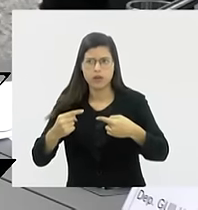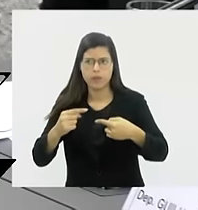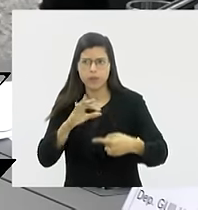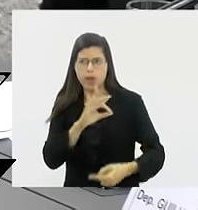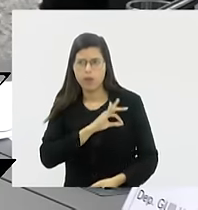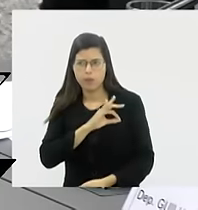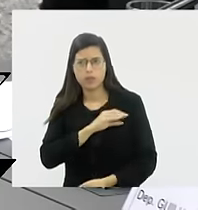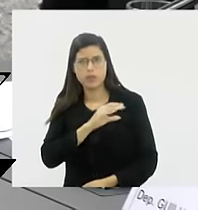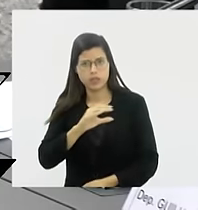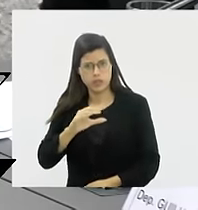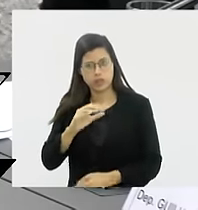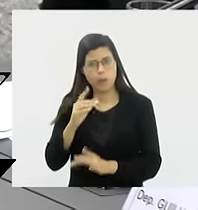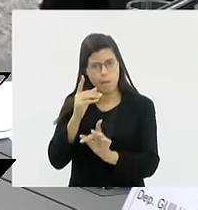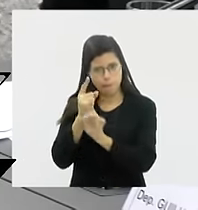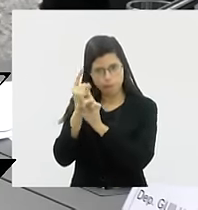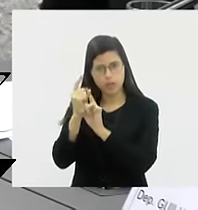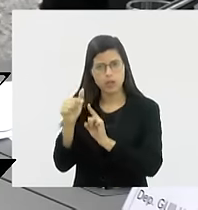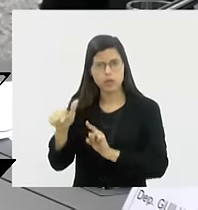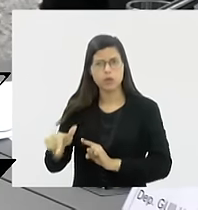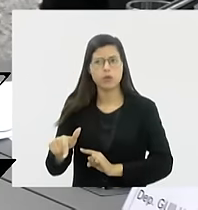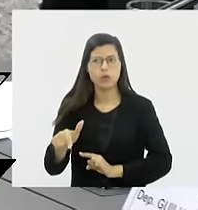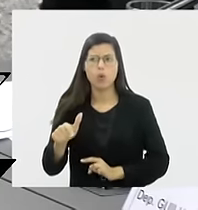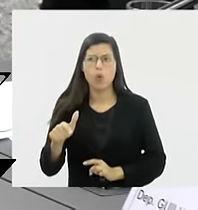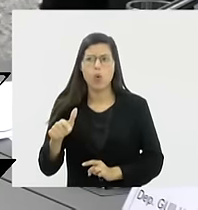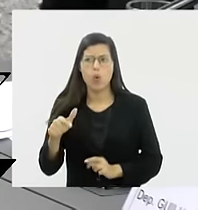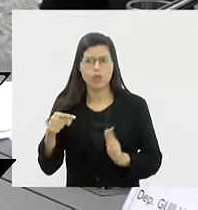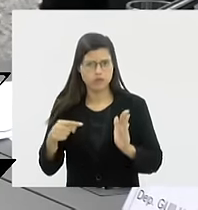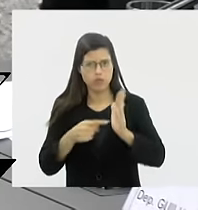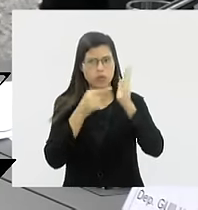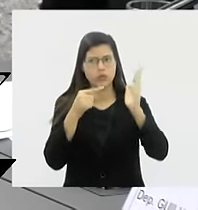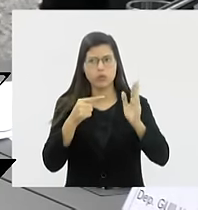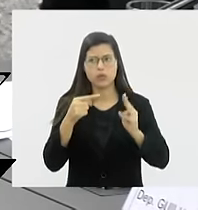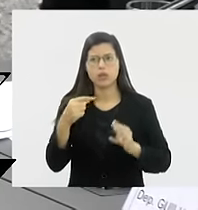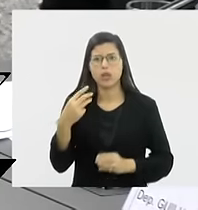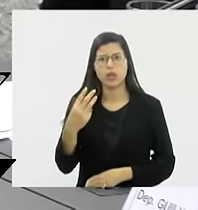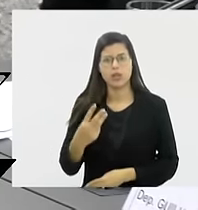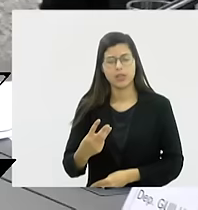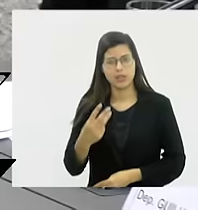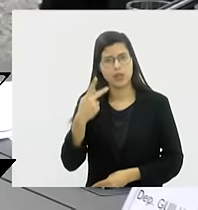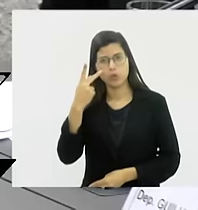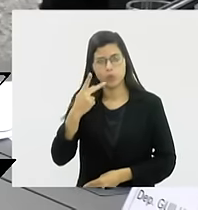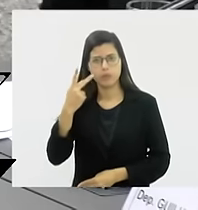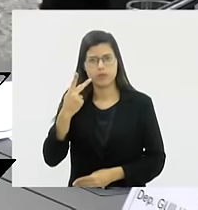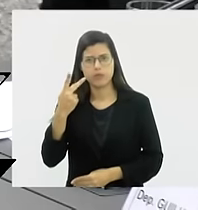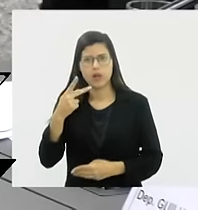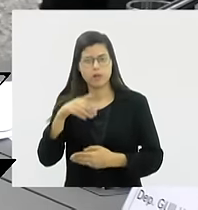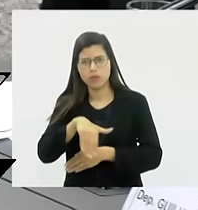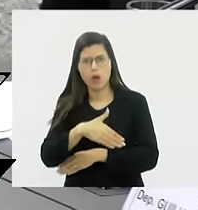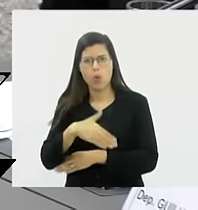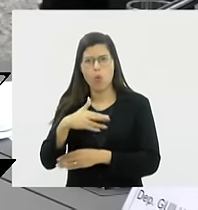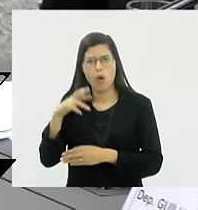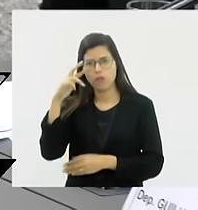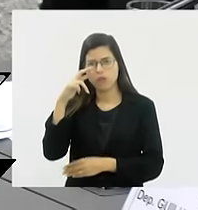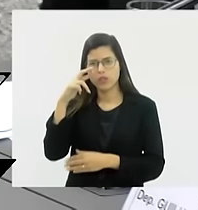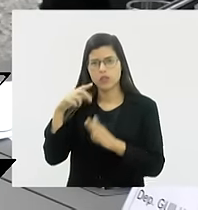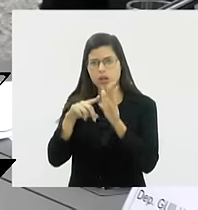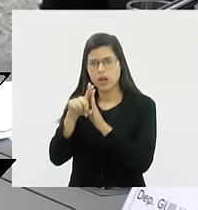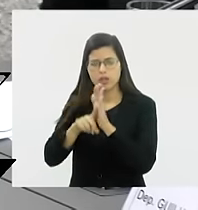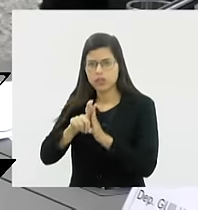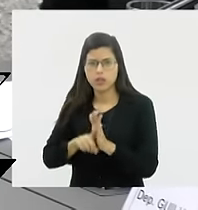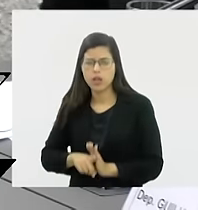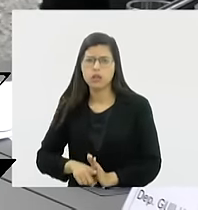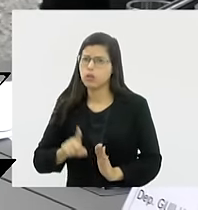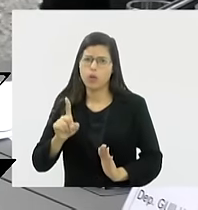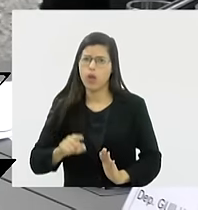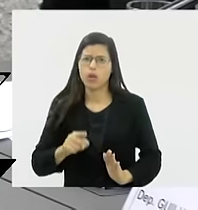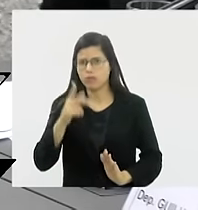Civil identificou ameaça contra a vida de nós três, desses três parlamentares que estavam nas ruas fiscalizando. A mesma canetada de nossos policiais é a mesma canetada que acaba com a sacanagem toda,